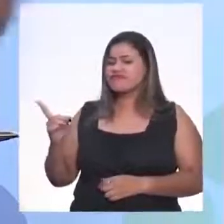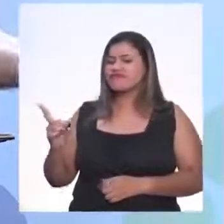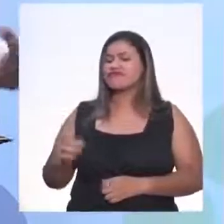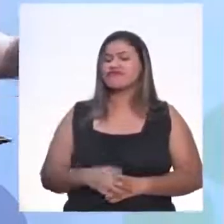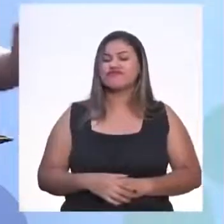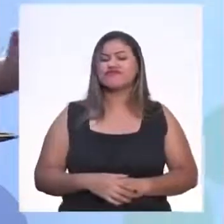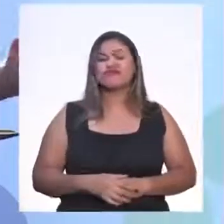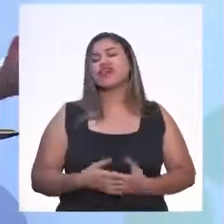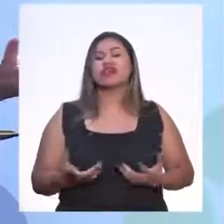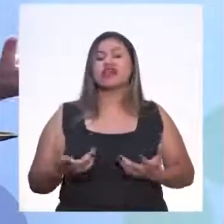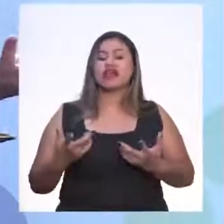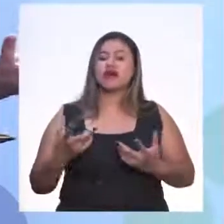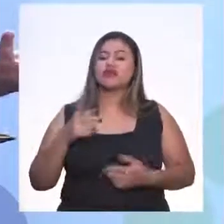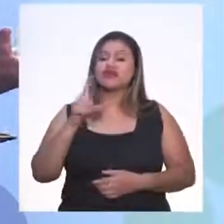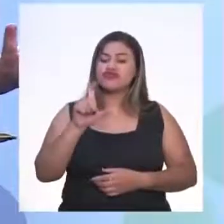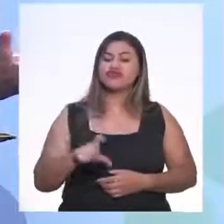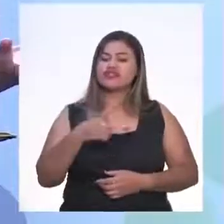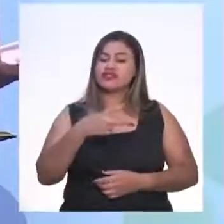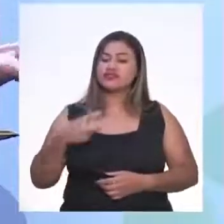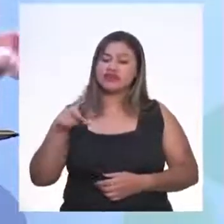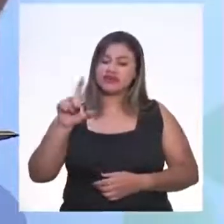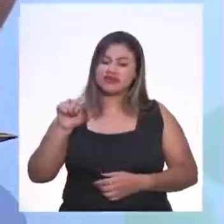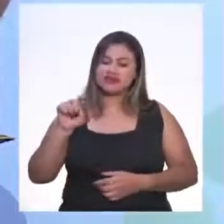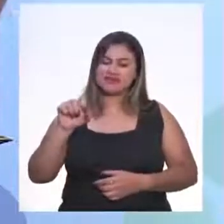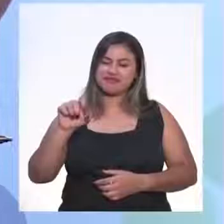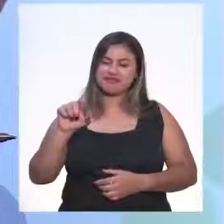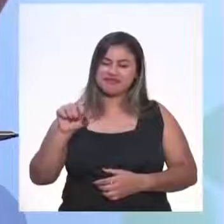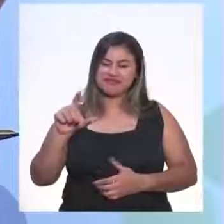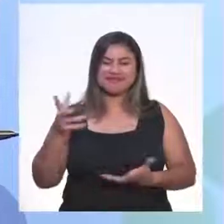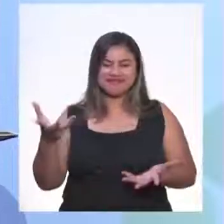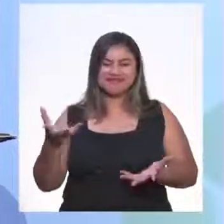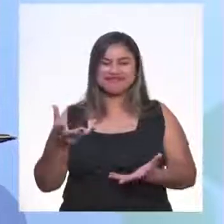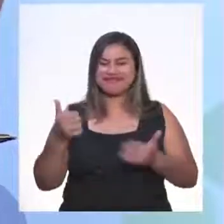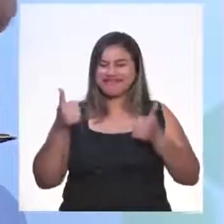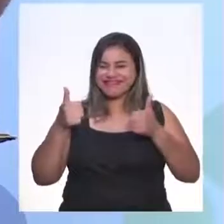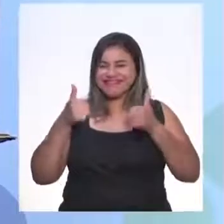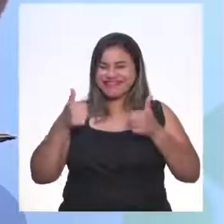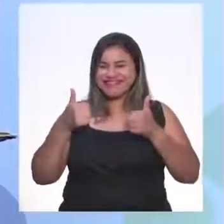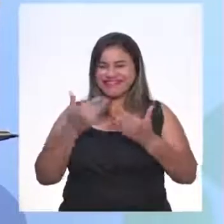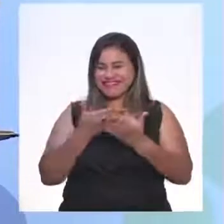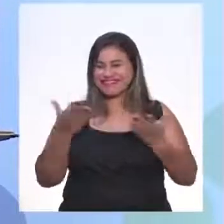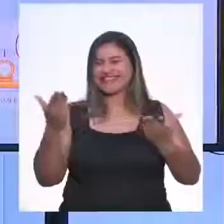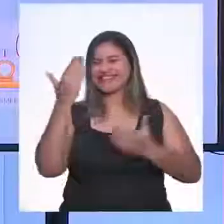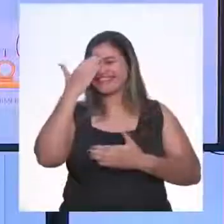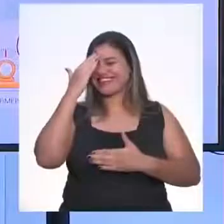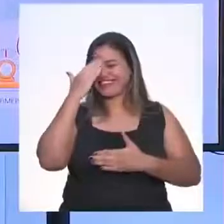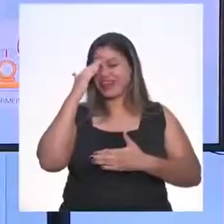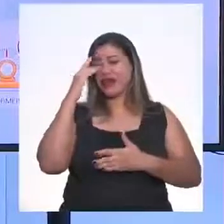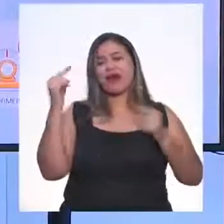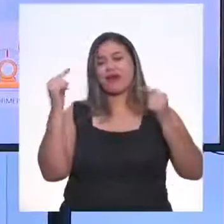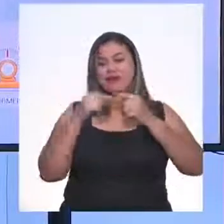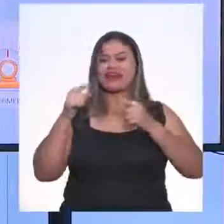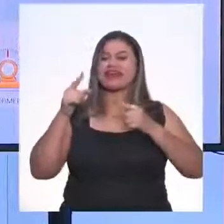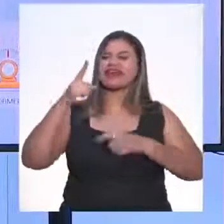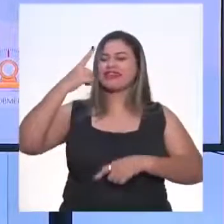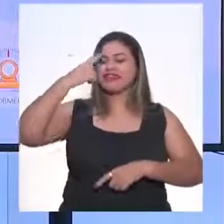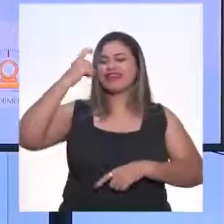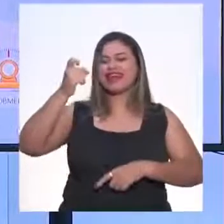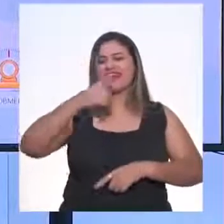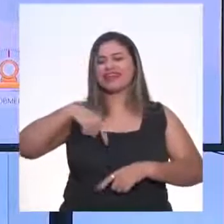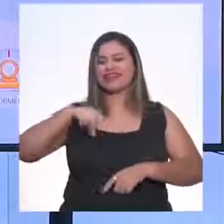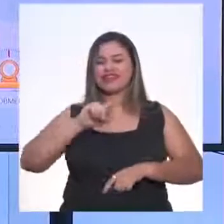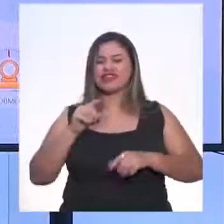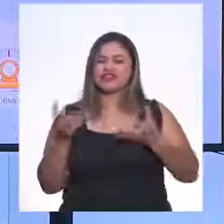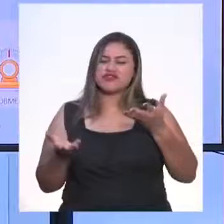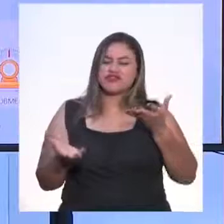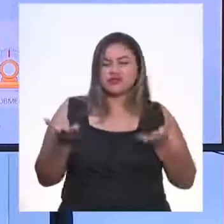X é igual a 10, Osmar. Legal, né? Beleza? Boa. Então eu espero que vocês... Essa mais ou menos é a ideia aí, o que nós temos da